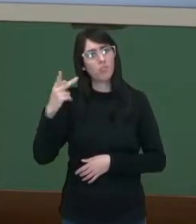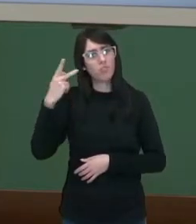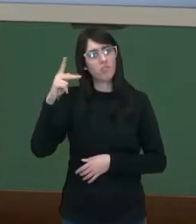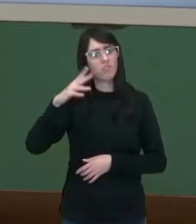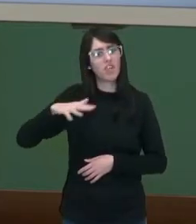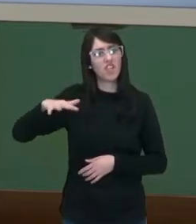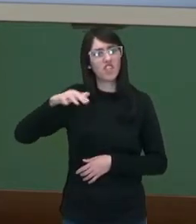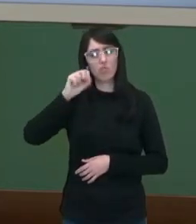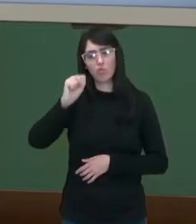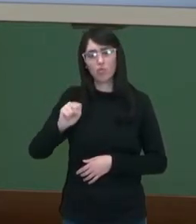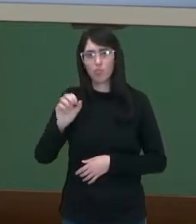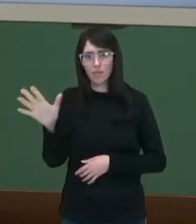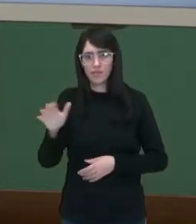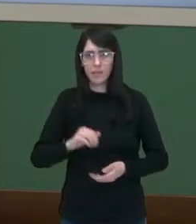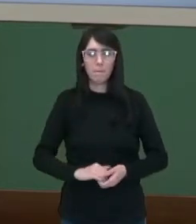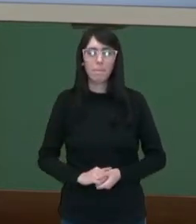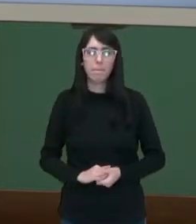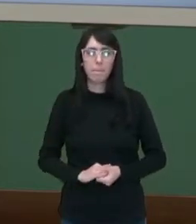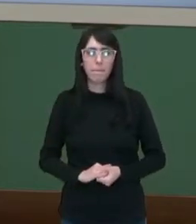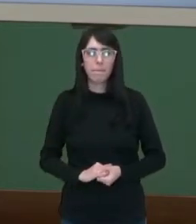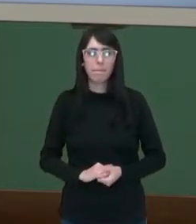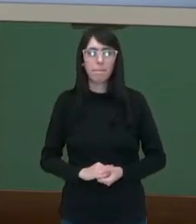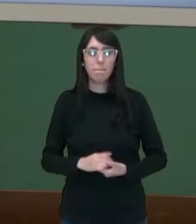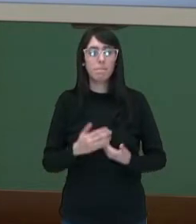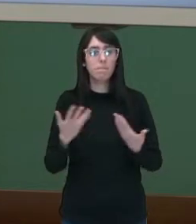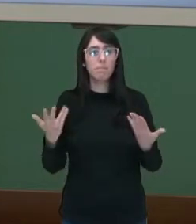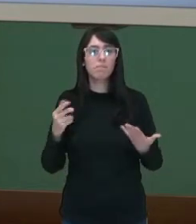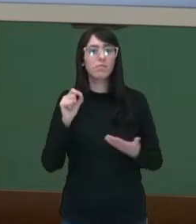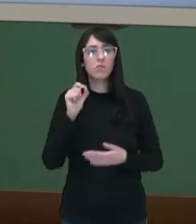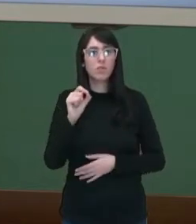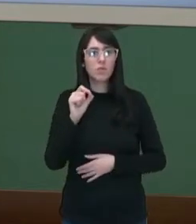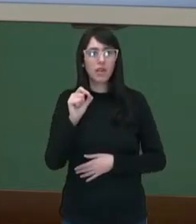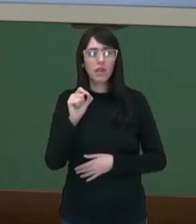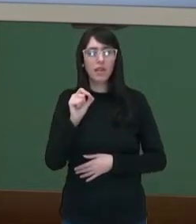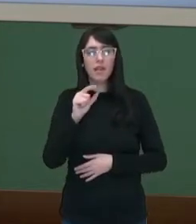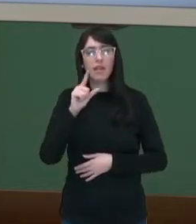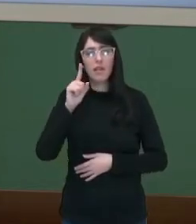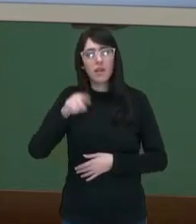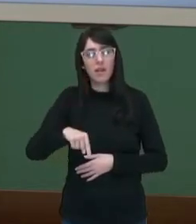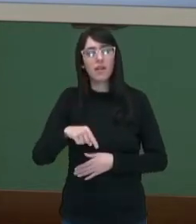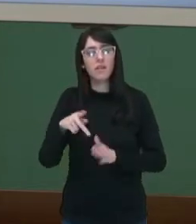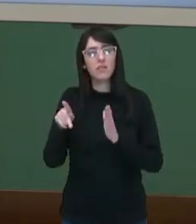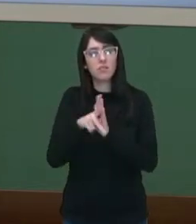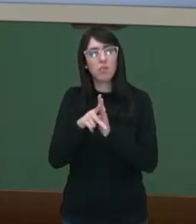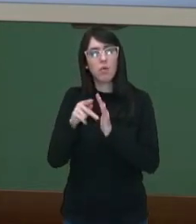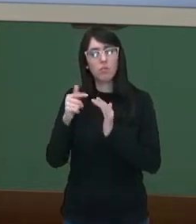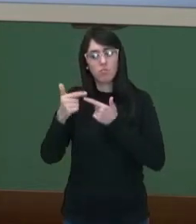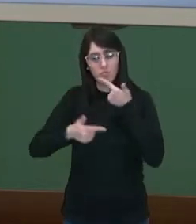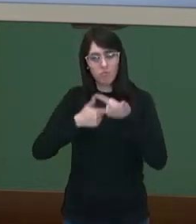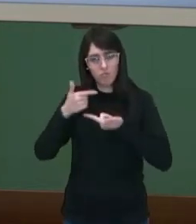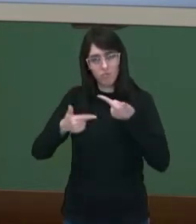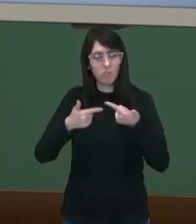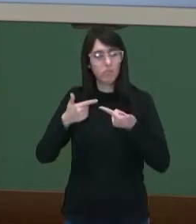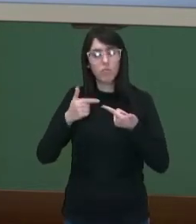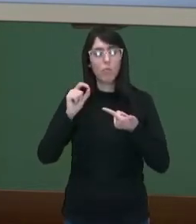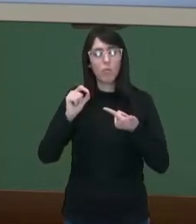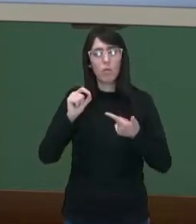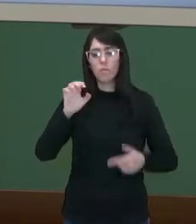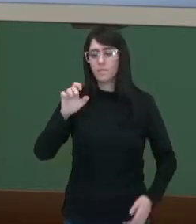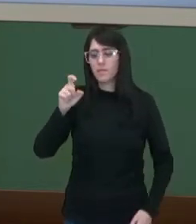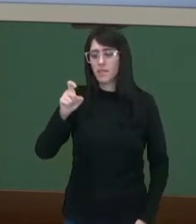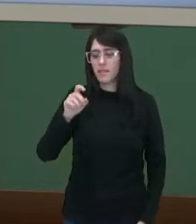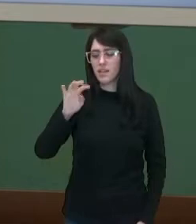região Sudeste. Os recursos minerais, então, a gente diz que fazem parte das atividades de extrativismo